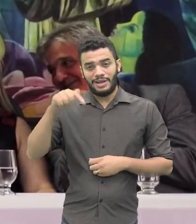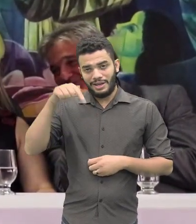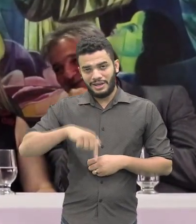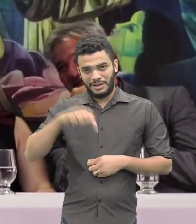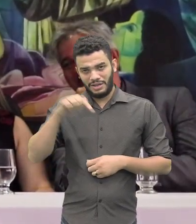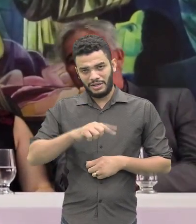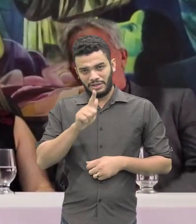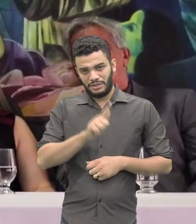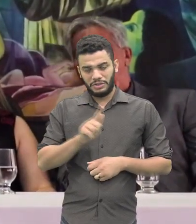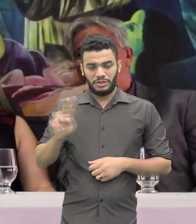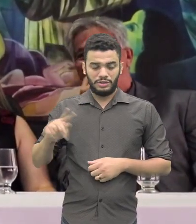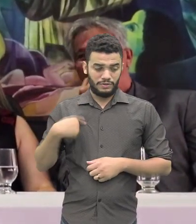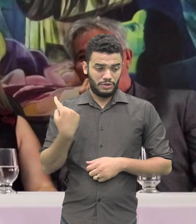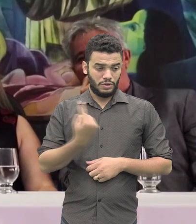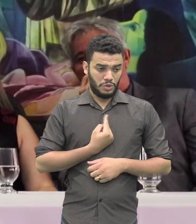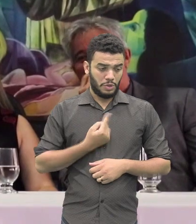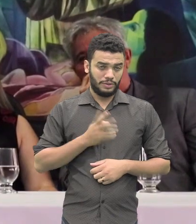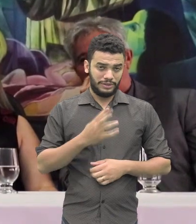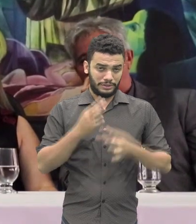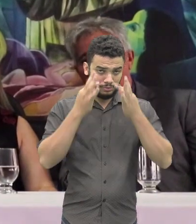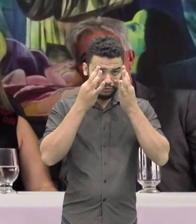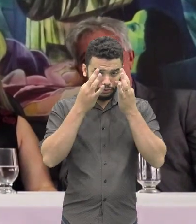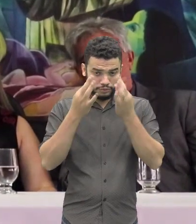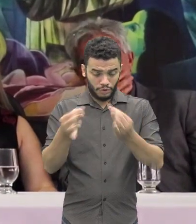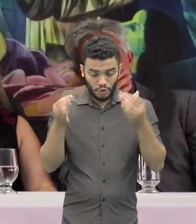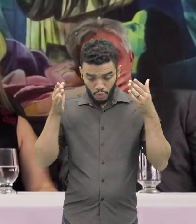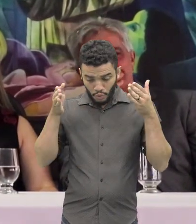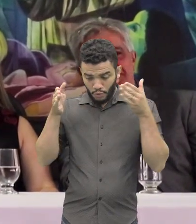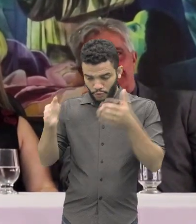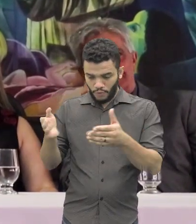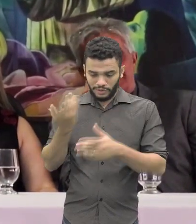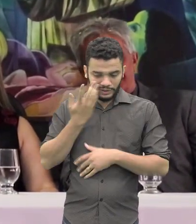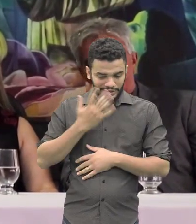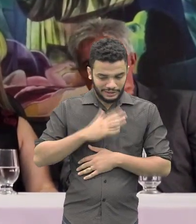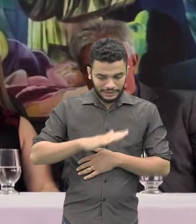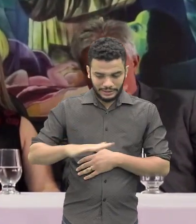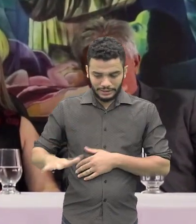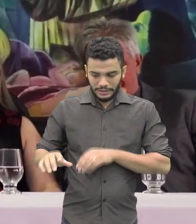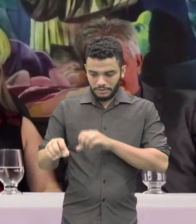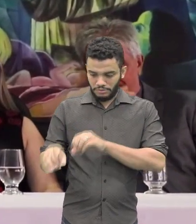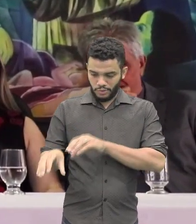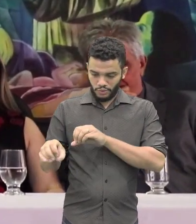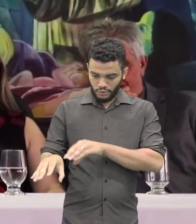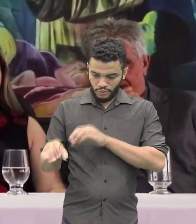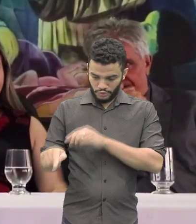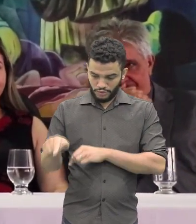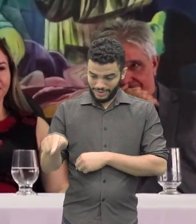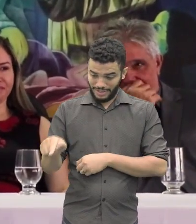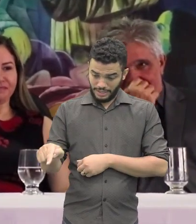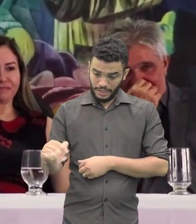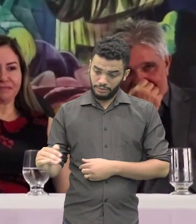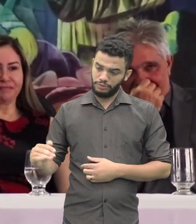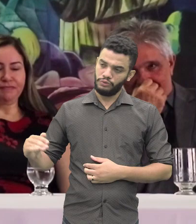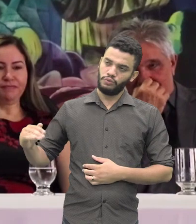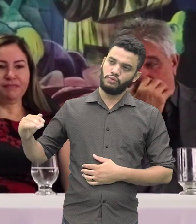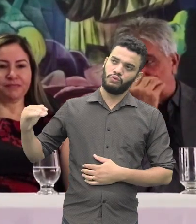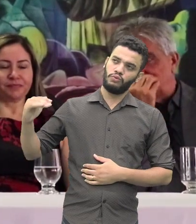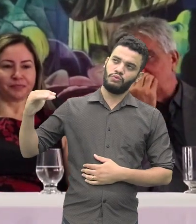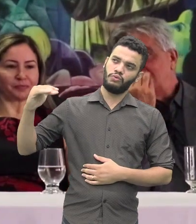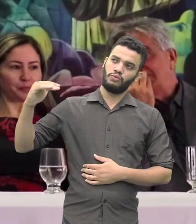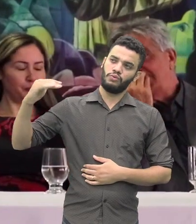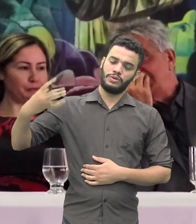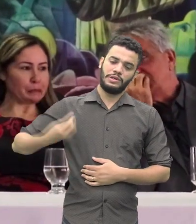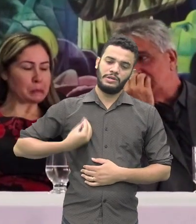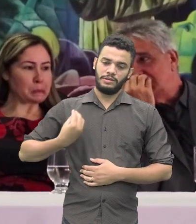atento Principalmente as nossas crianças e adolescentes né que maravilha aqui né a